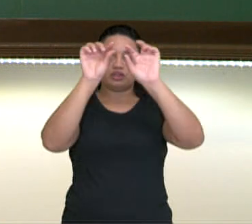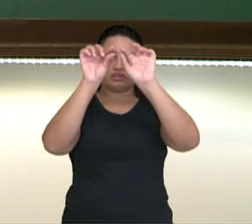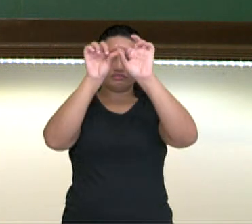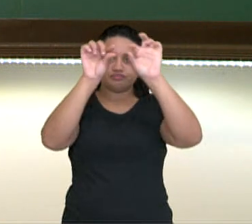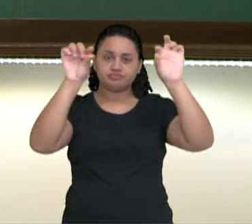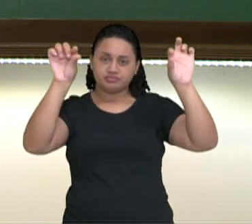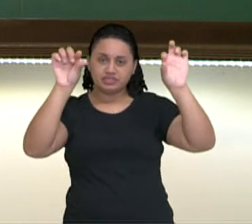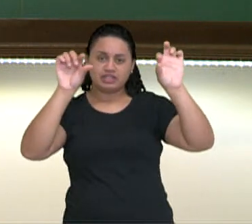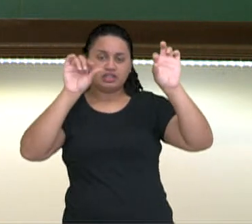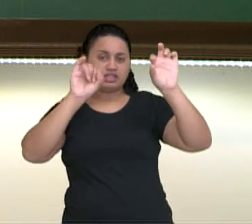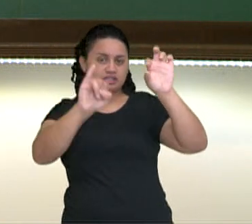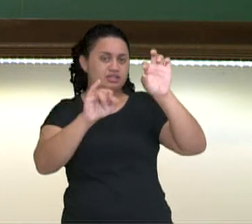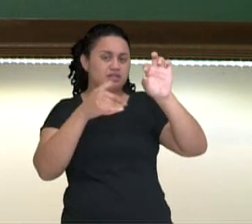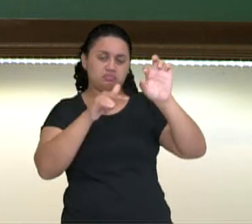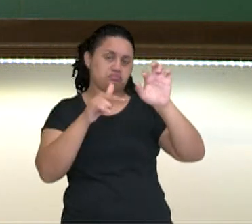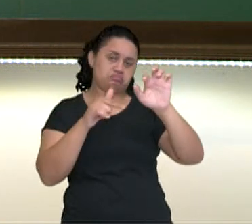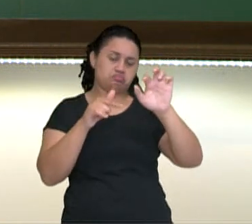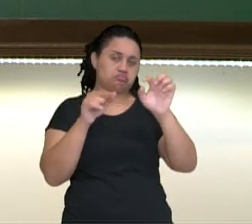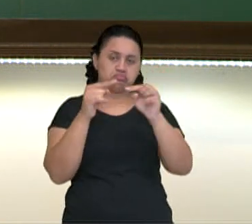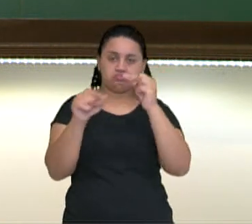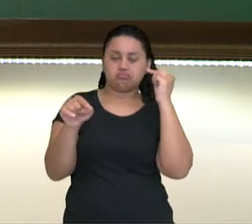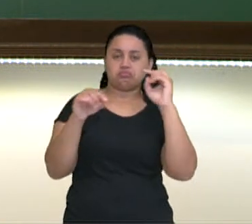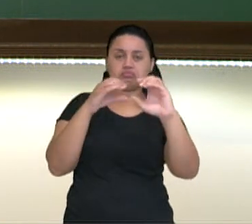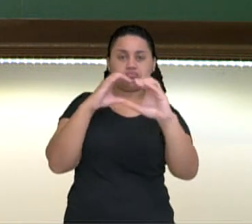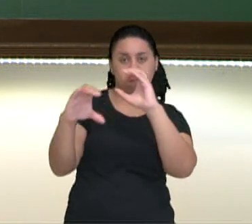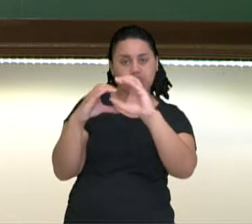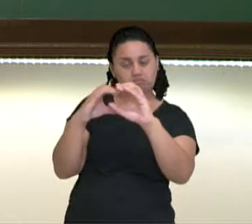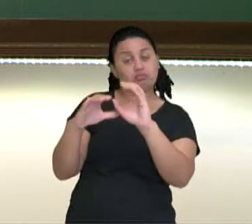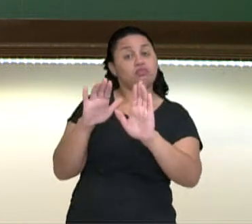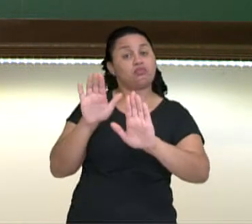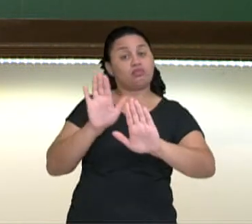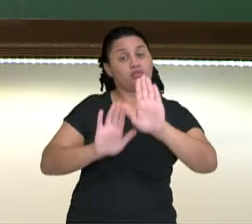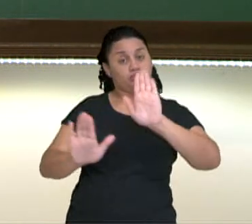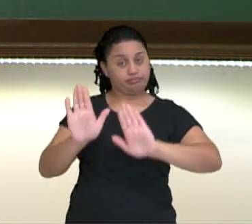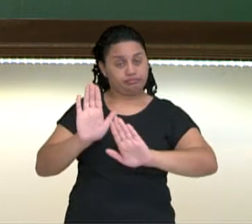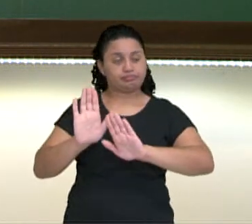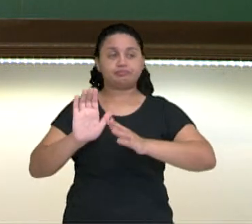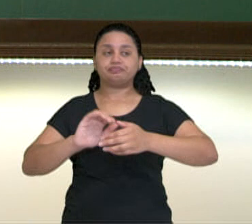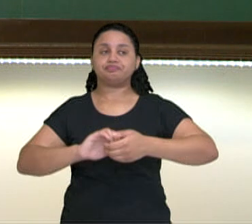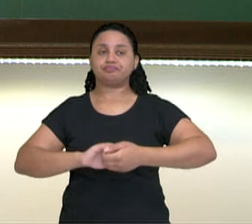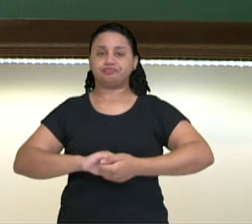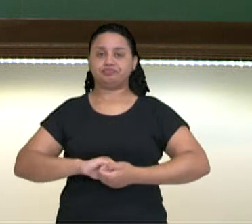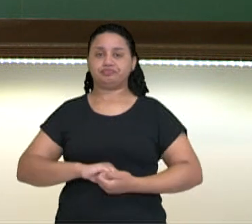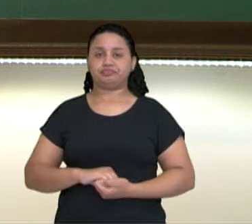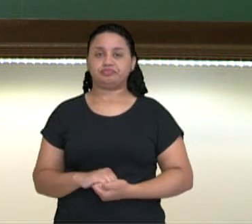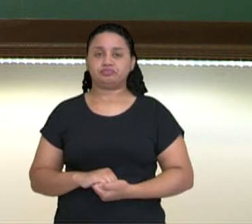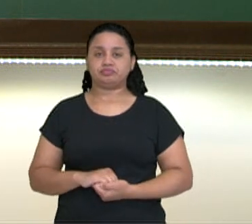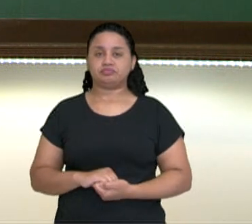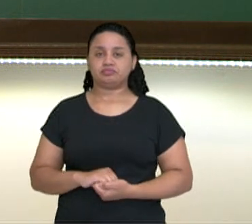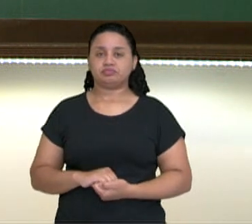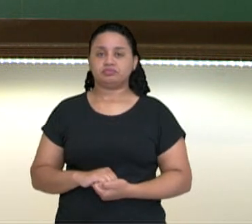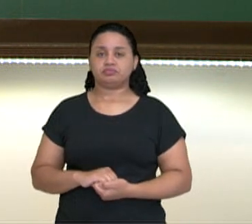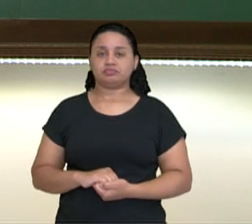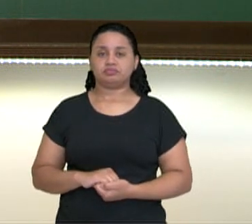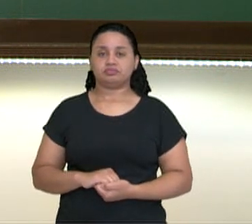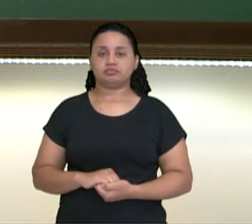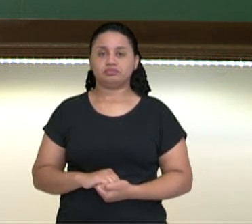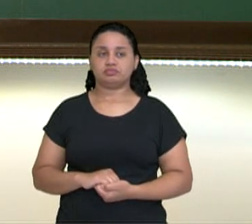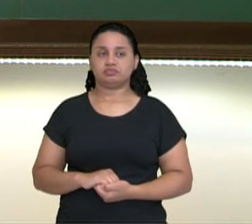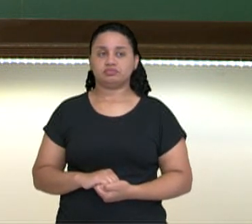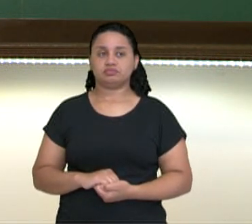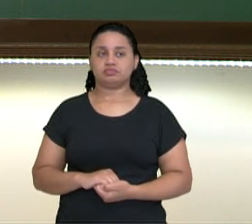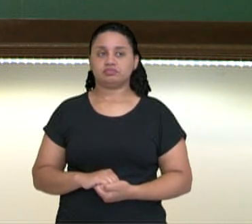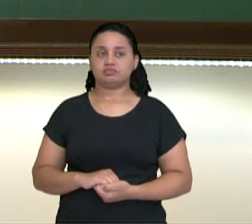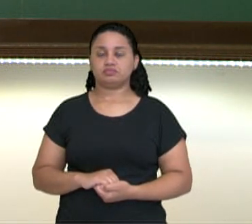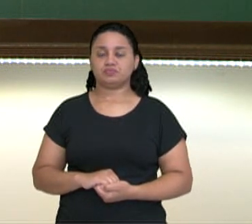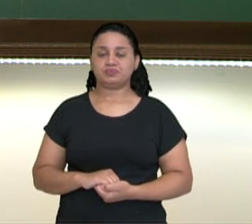a ver com os meios de comunicação, cuidado. When you read an article and note that